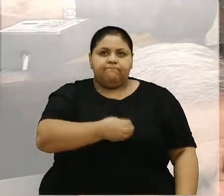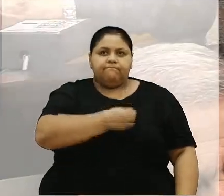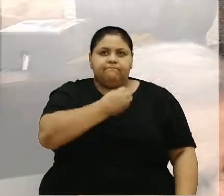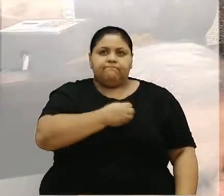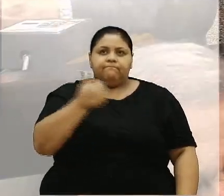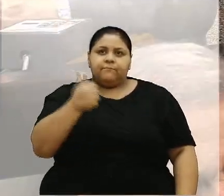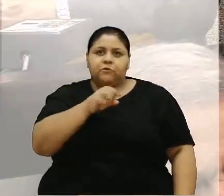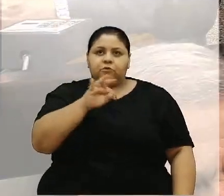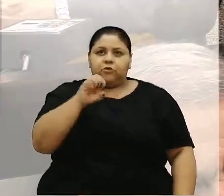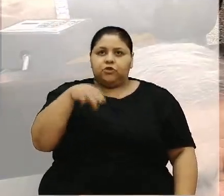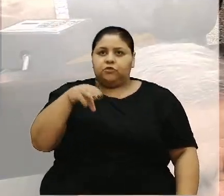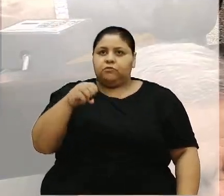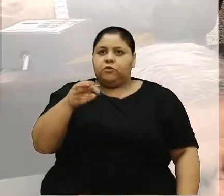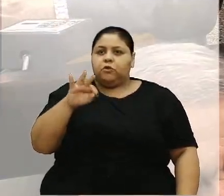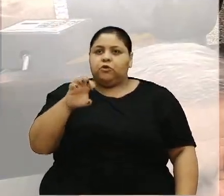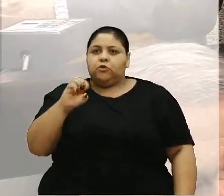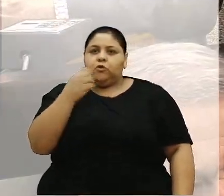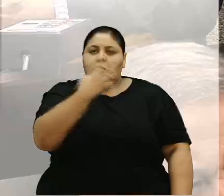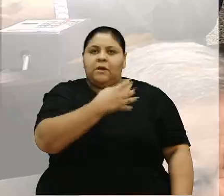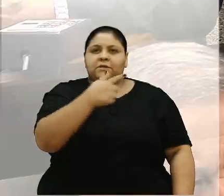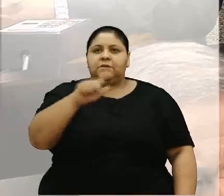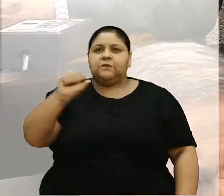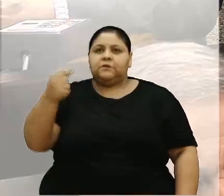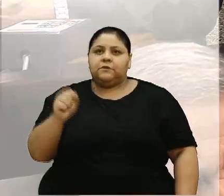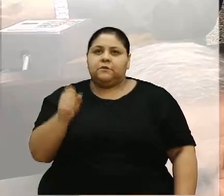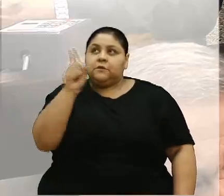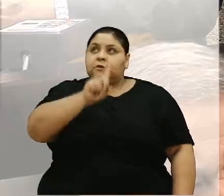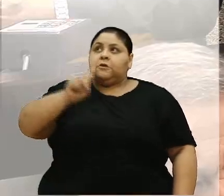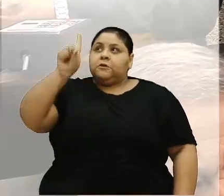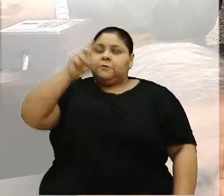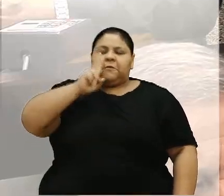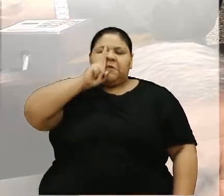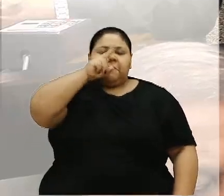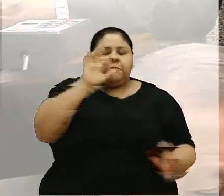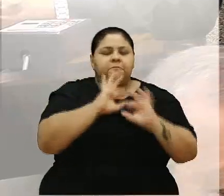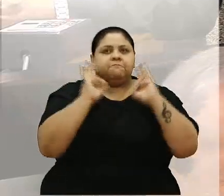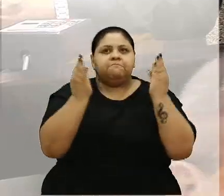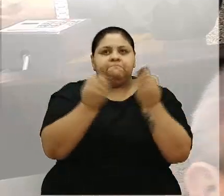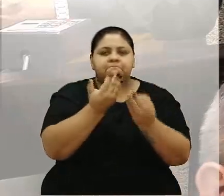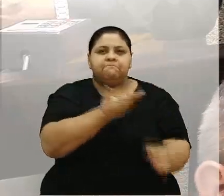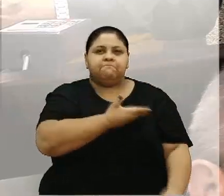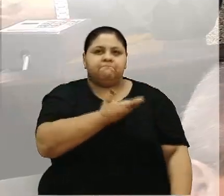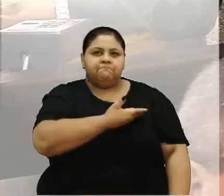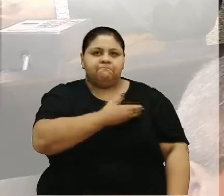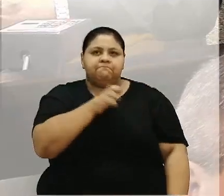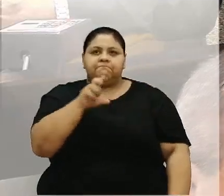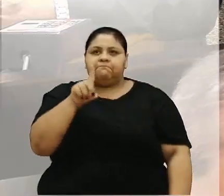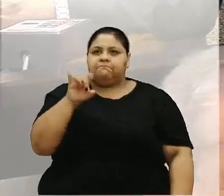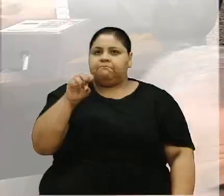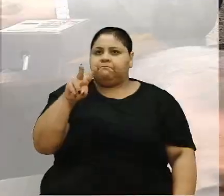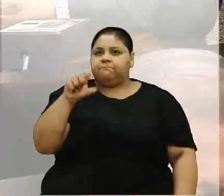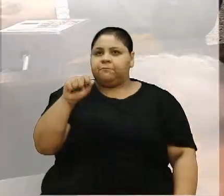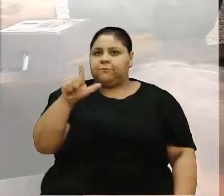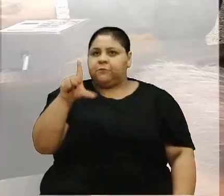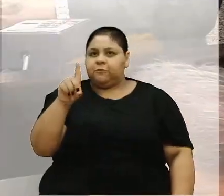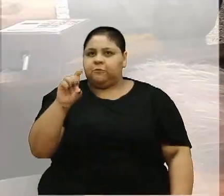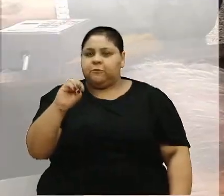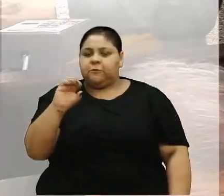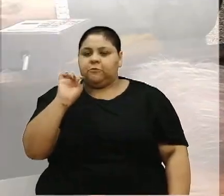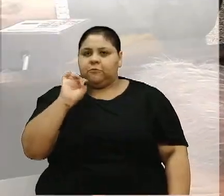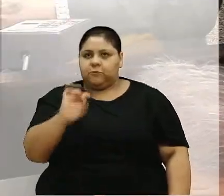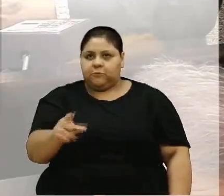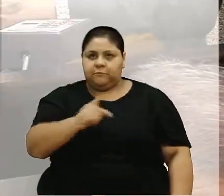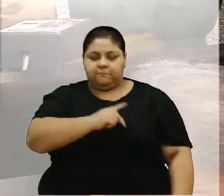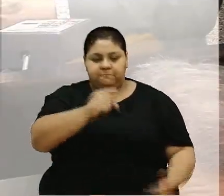Timóteo 4, 7, 8. Então, que Deus possa fortalecer a família do nosso amigo Edivaldo Luiz Ferreira. Era isso, senhora